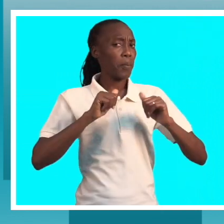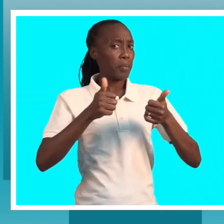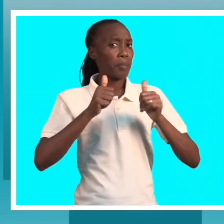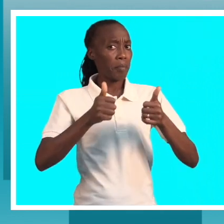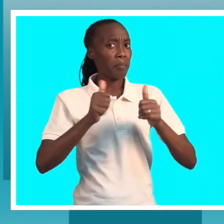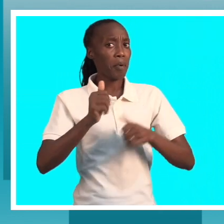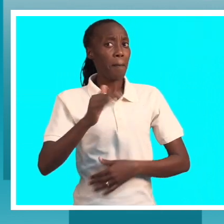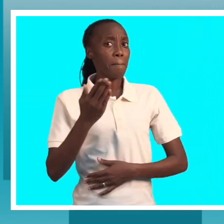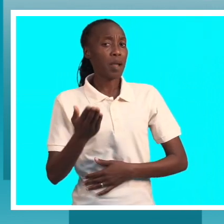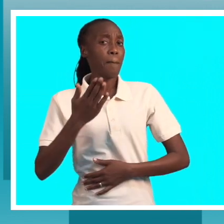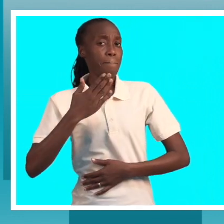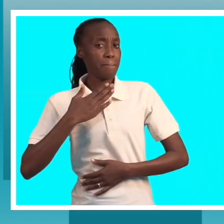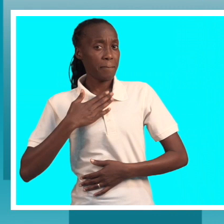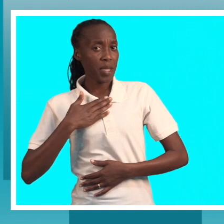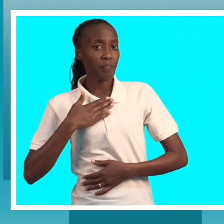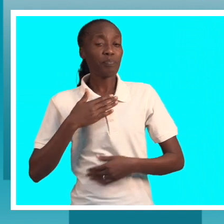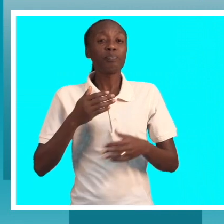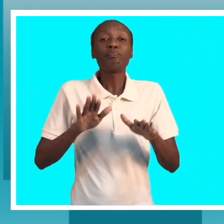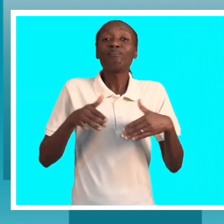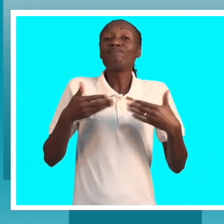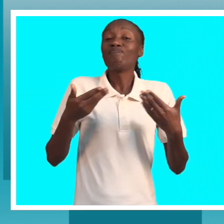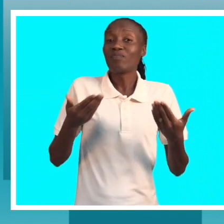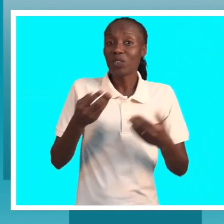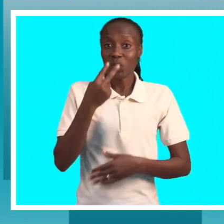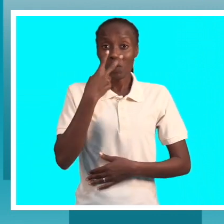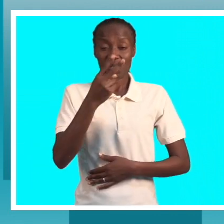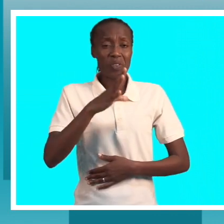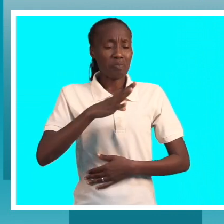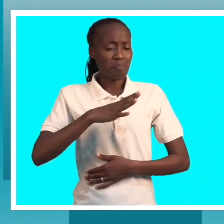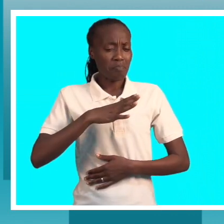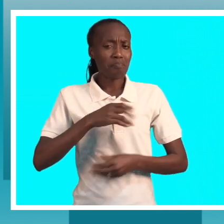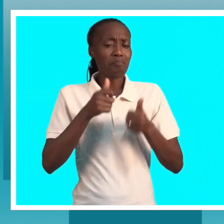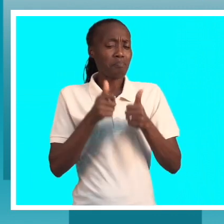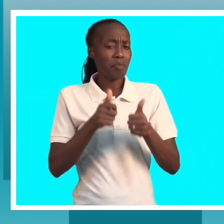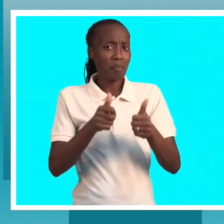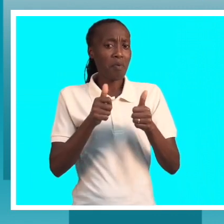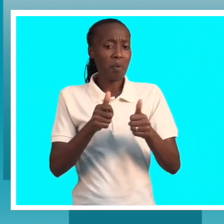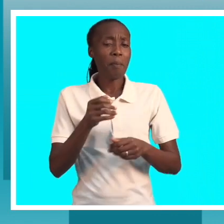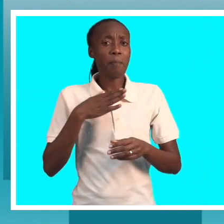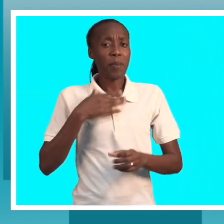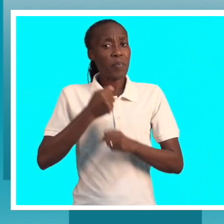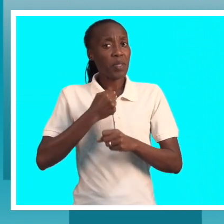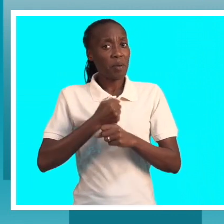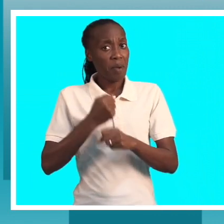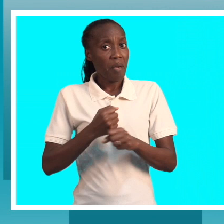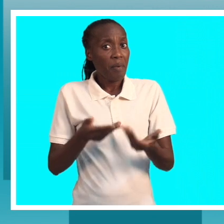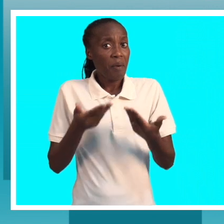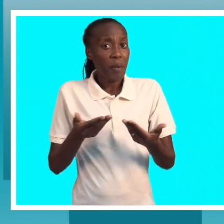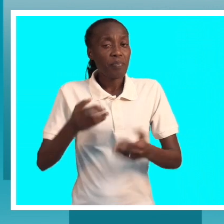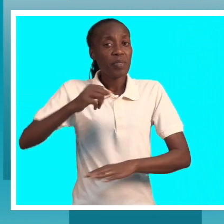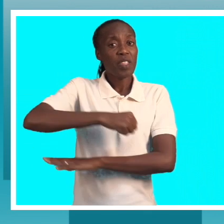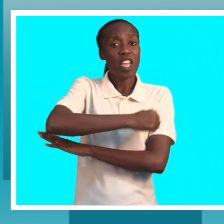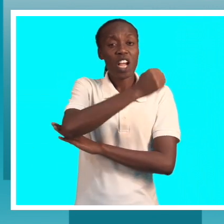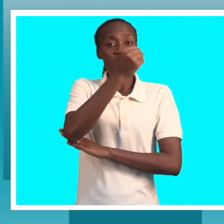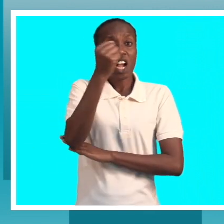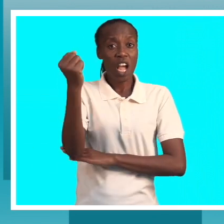muito bom da minha carreira, sem dúvidas estou a ver o melhor momento da minha carreira neste momento. E